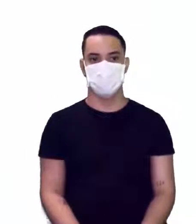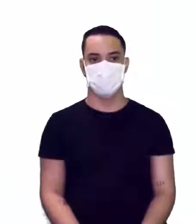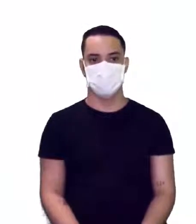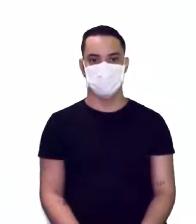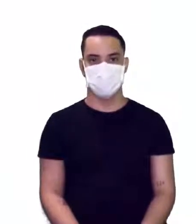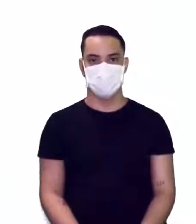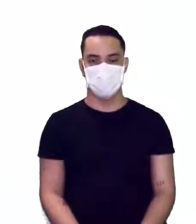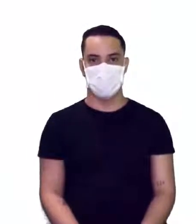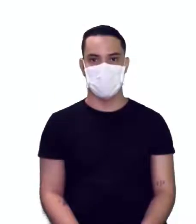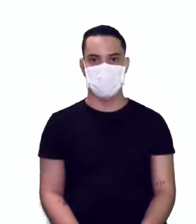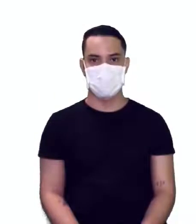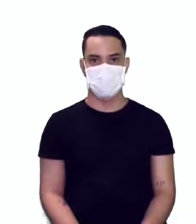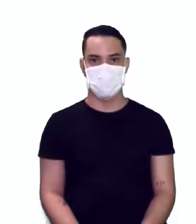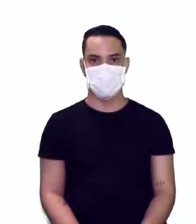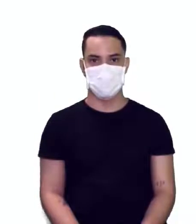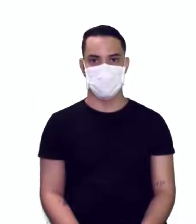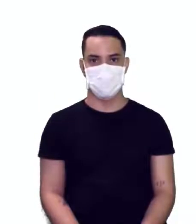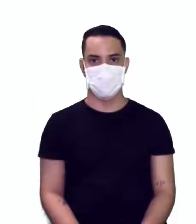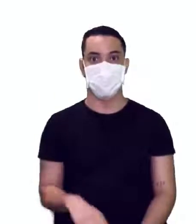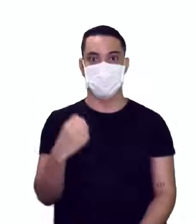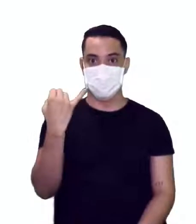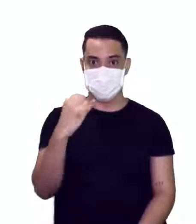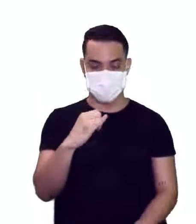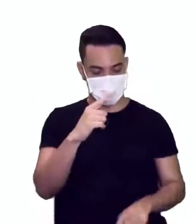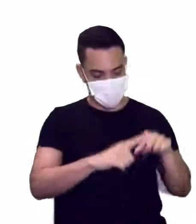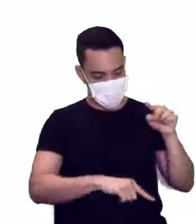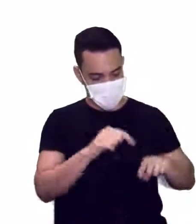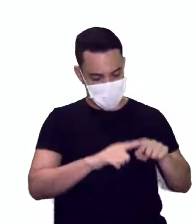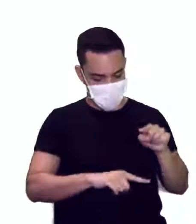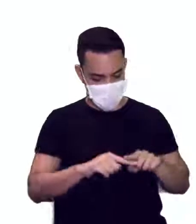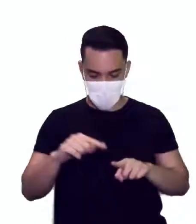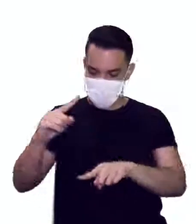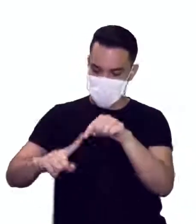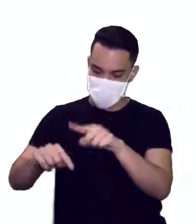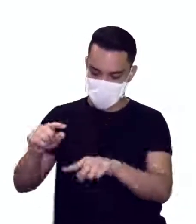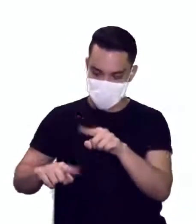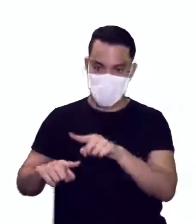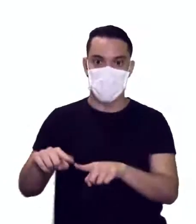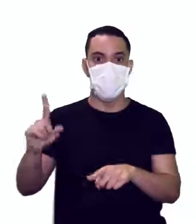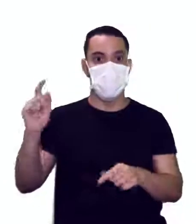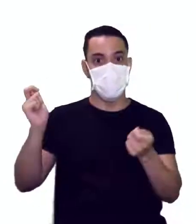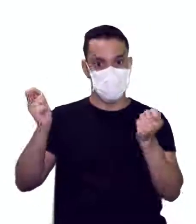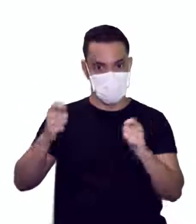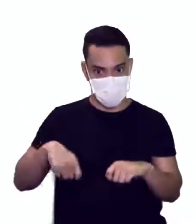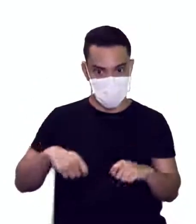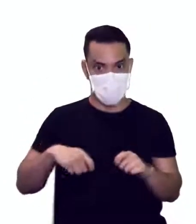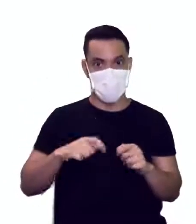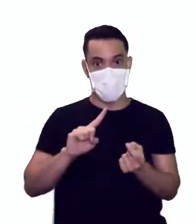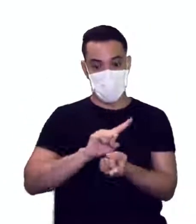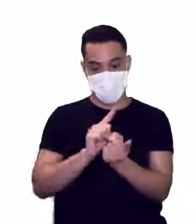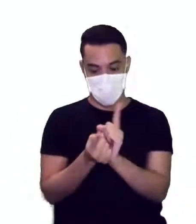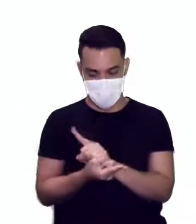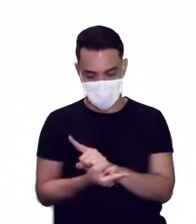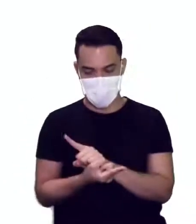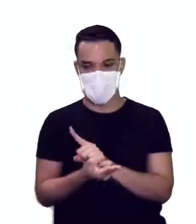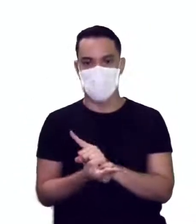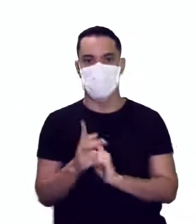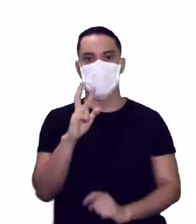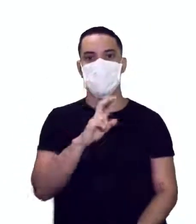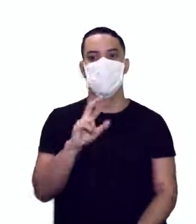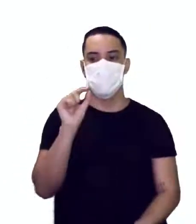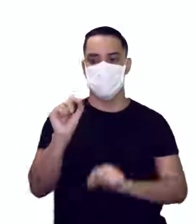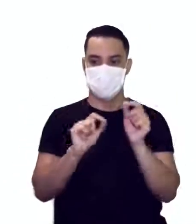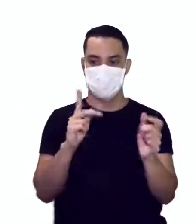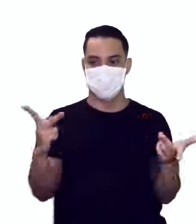continuar ali, pessoal. Quando aproximamos dois corpos eletrizados com cargas de sinais contrários, observamos